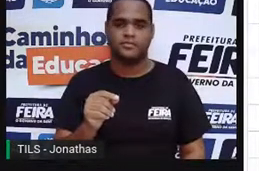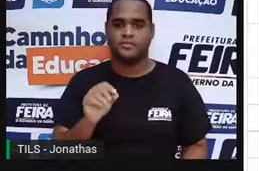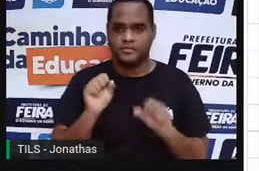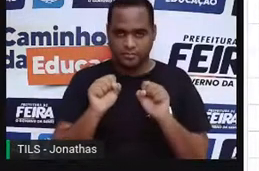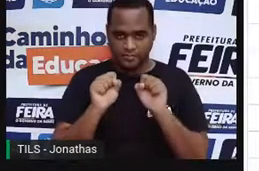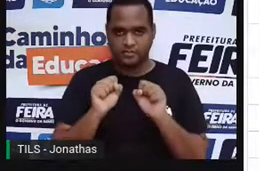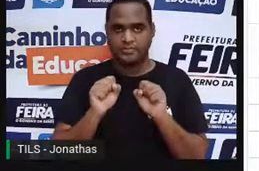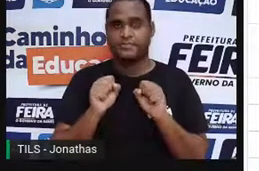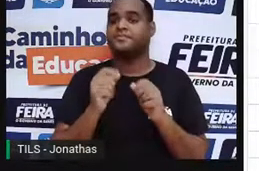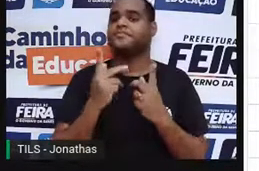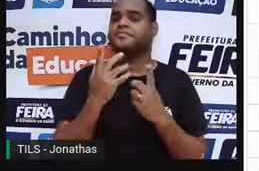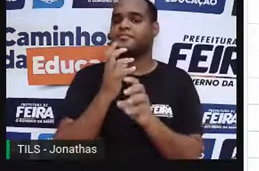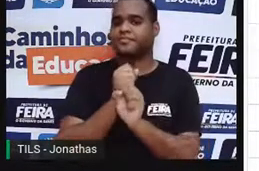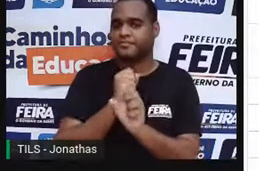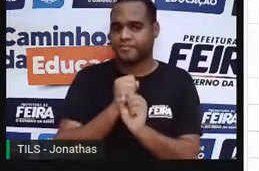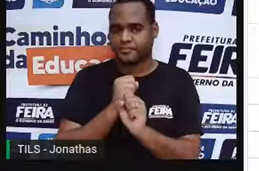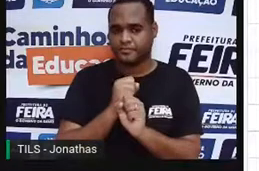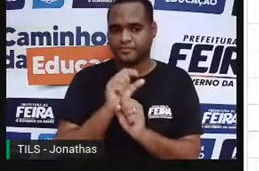operação